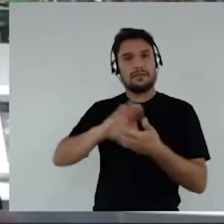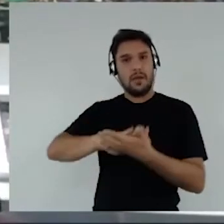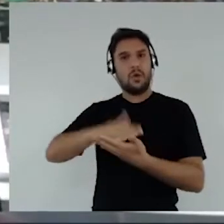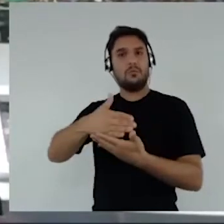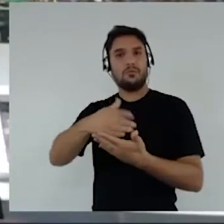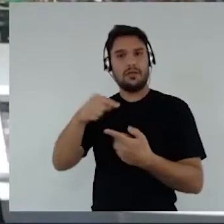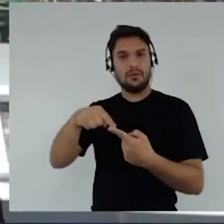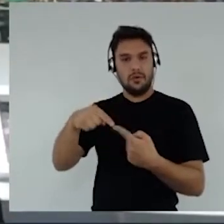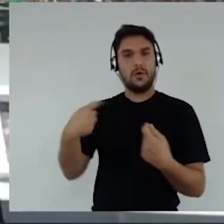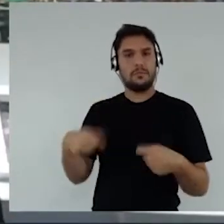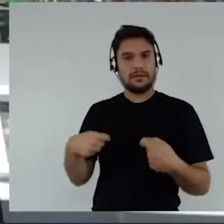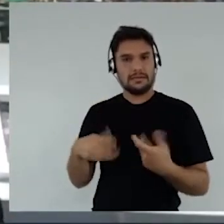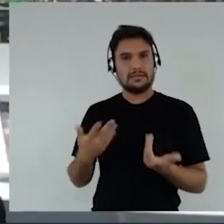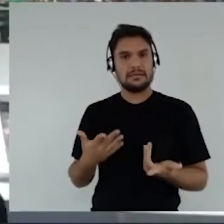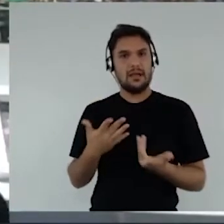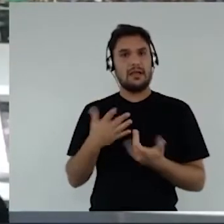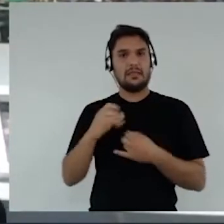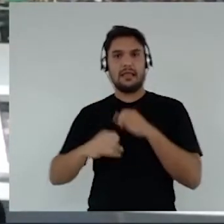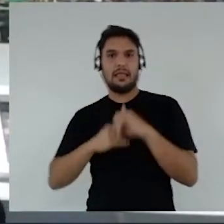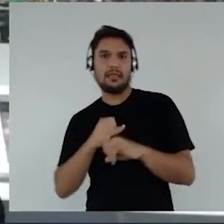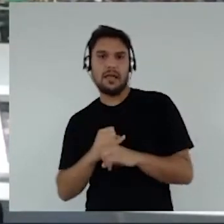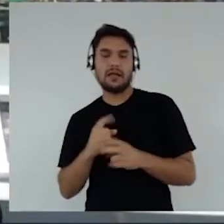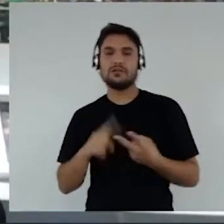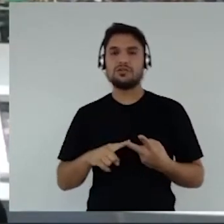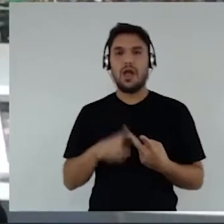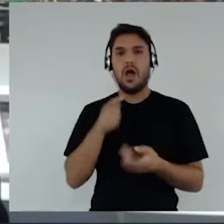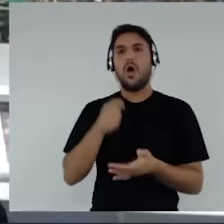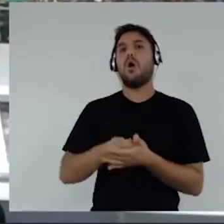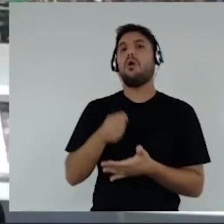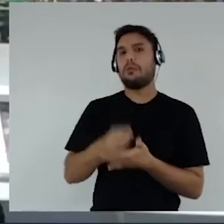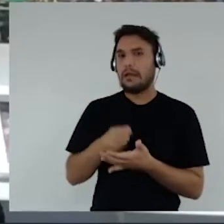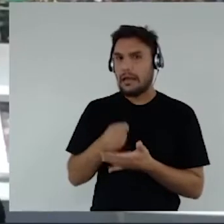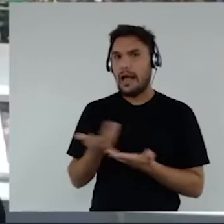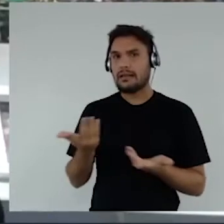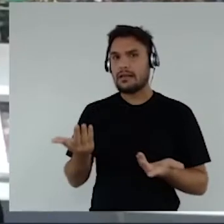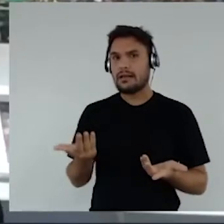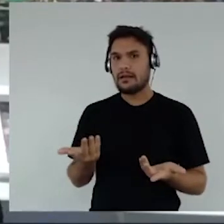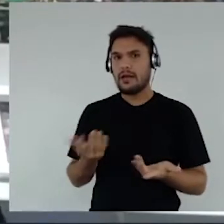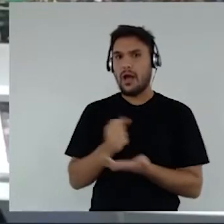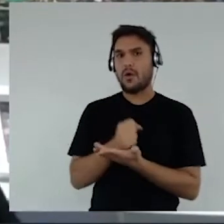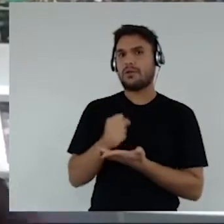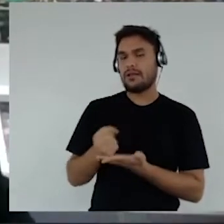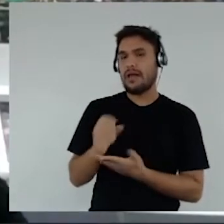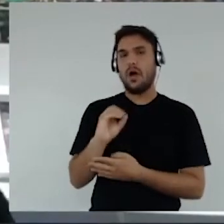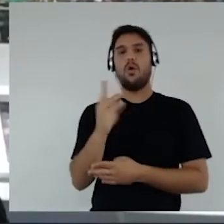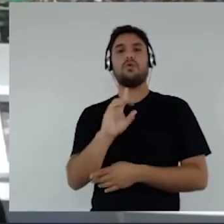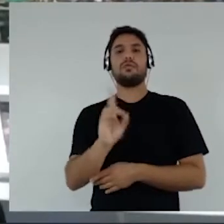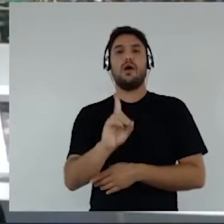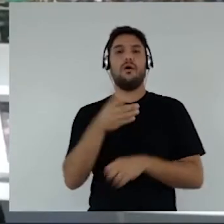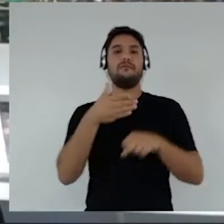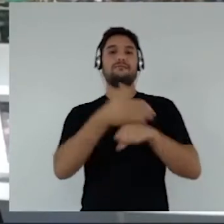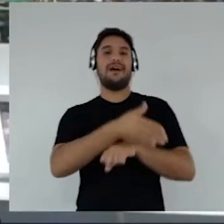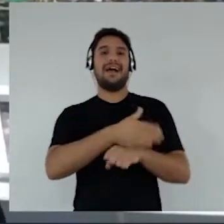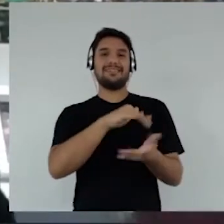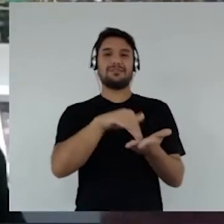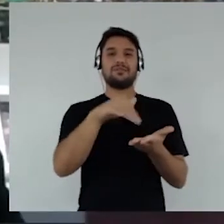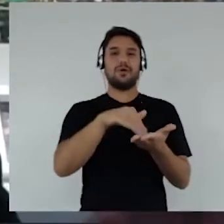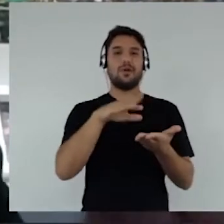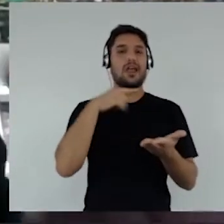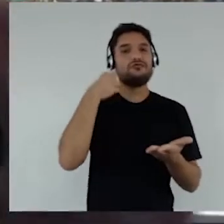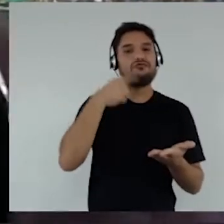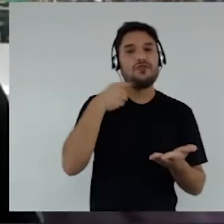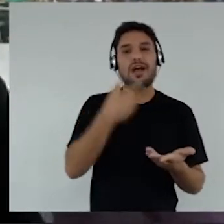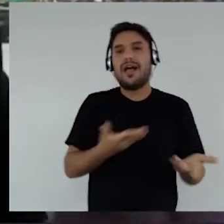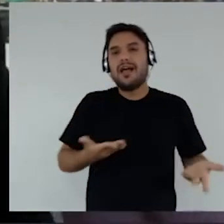Ela vai ter que ter um provedor de internet? Ela é obrigada a agilizá-lo? Ou não? Ele vai poder ir para o escritório do advogado? O que